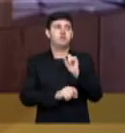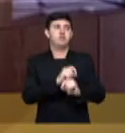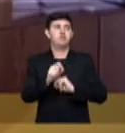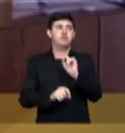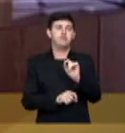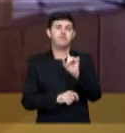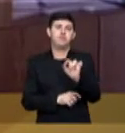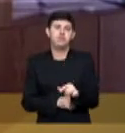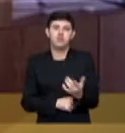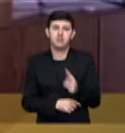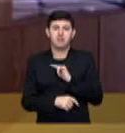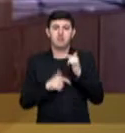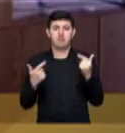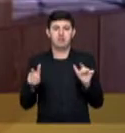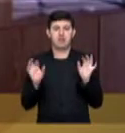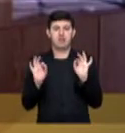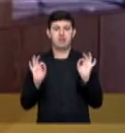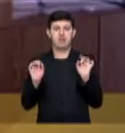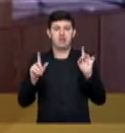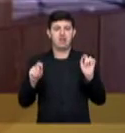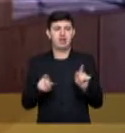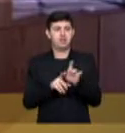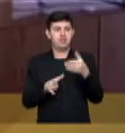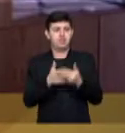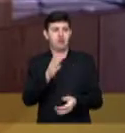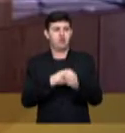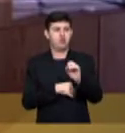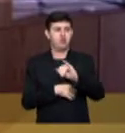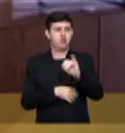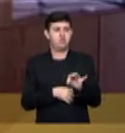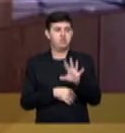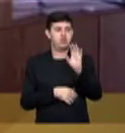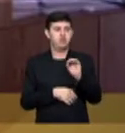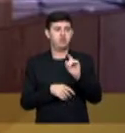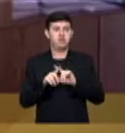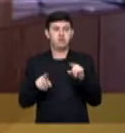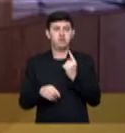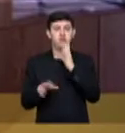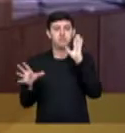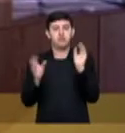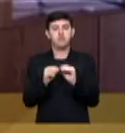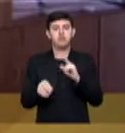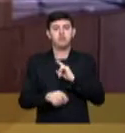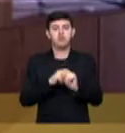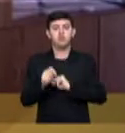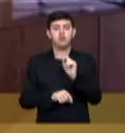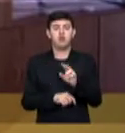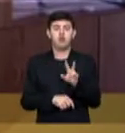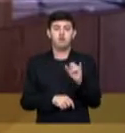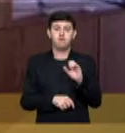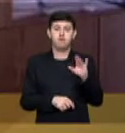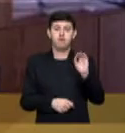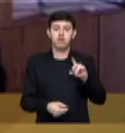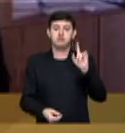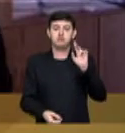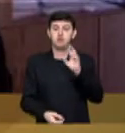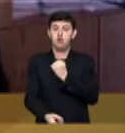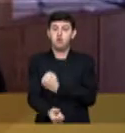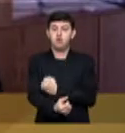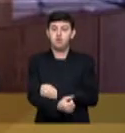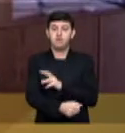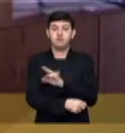verbis. Não há perda superveniente do objeto na hipótese, uma vez que o suposto vício de inconstitucionalidade, se houver, permaneceria